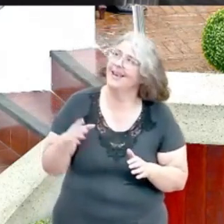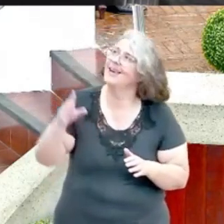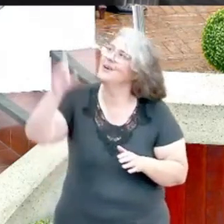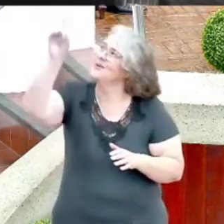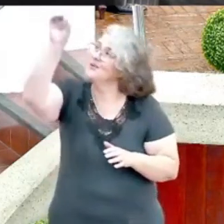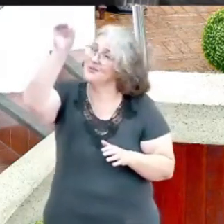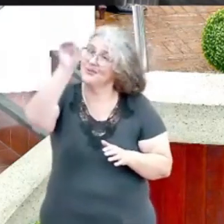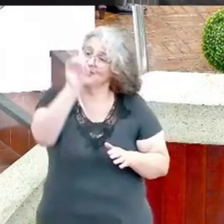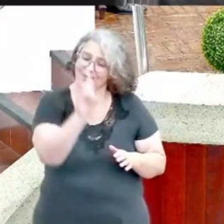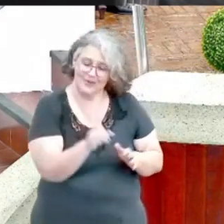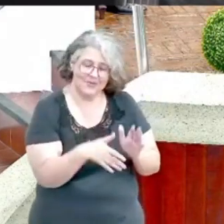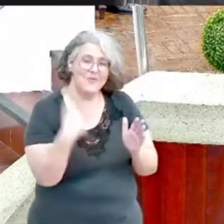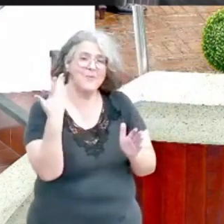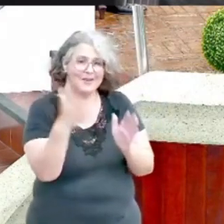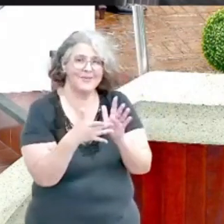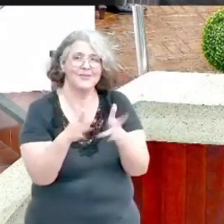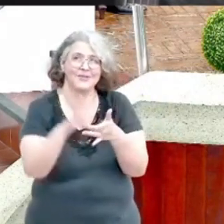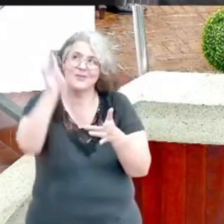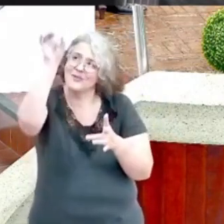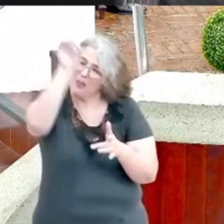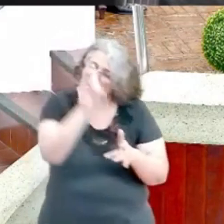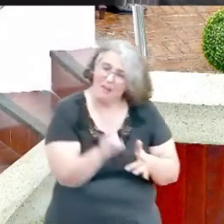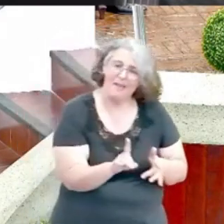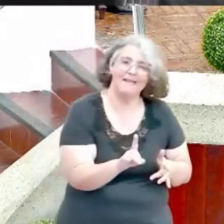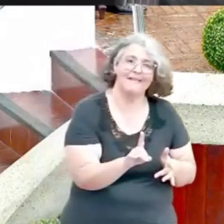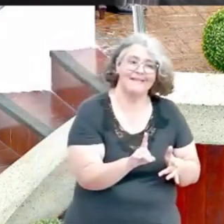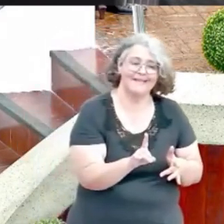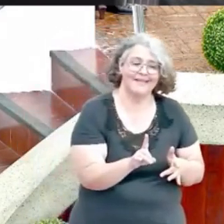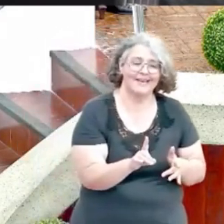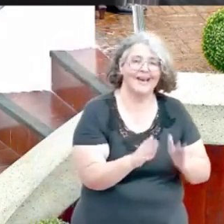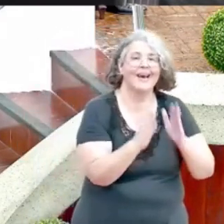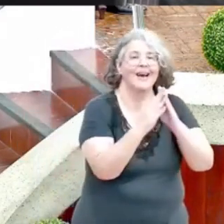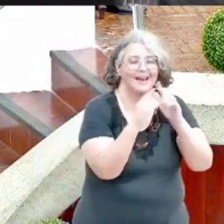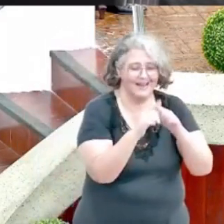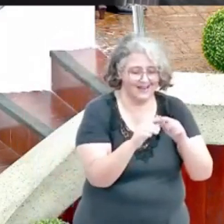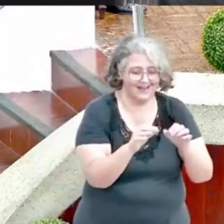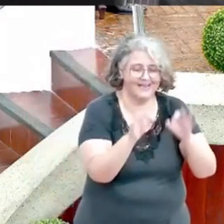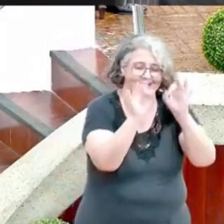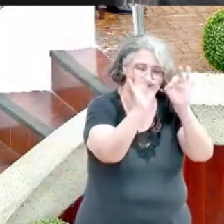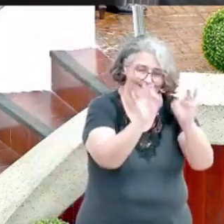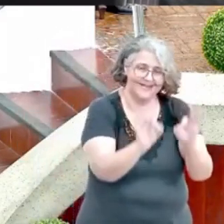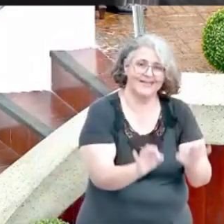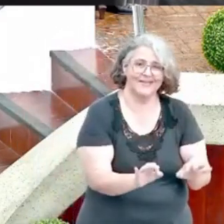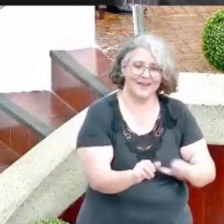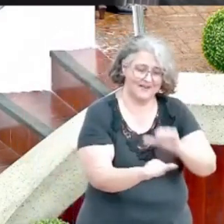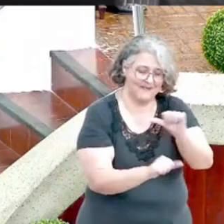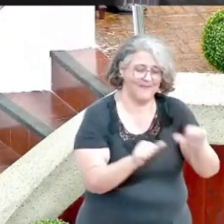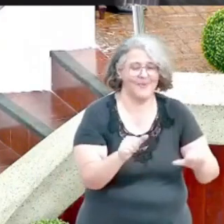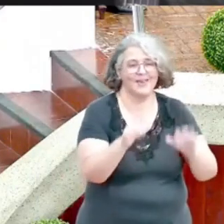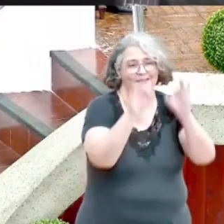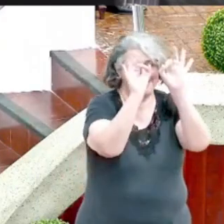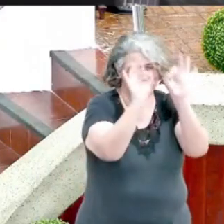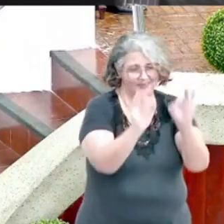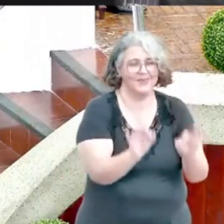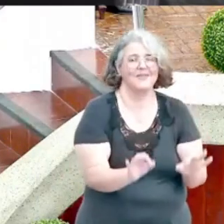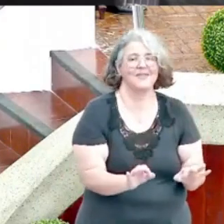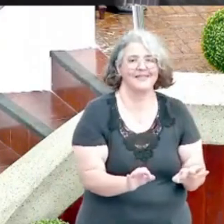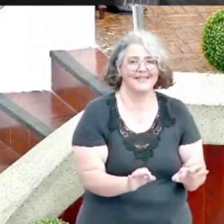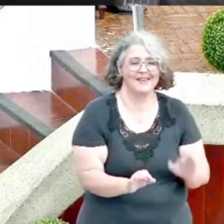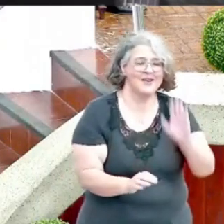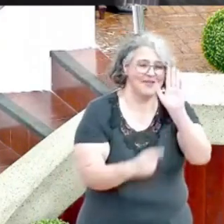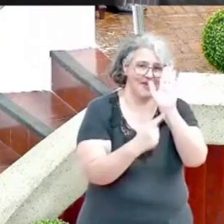seria, finalmente, a perfeita imagem do Filho de Cristo